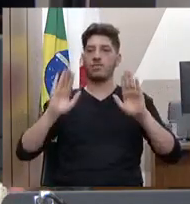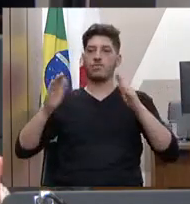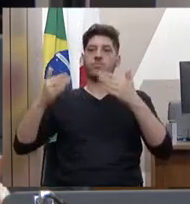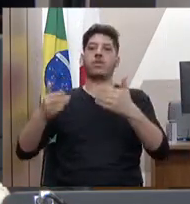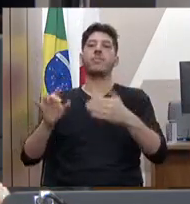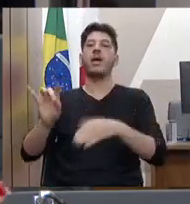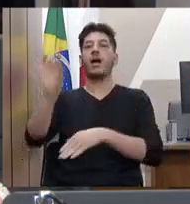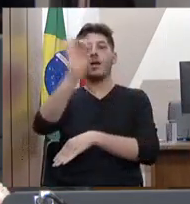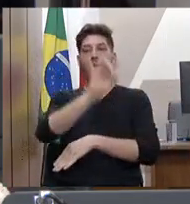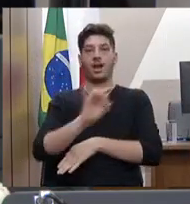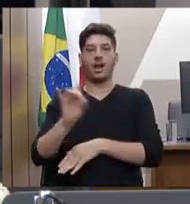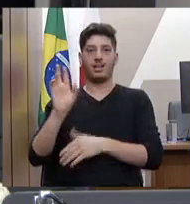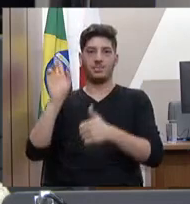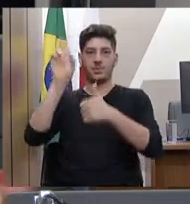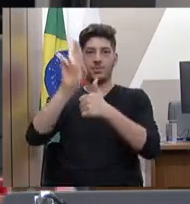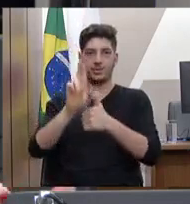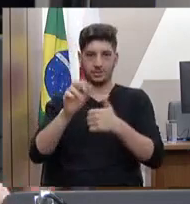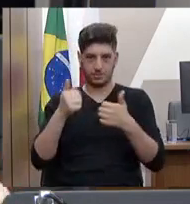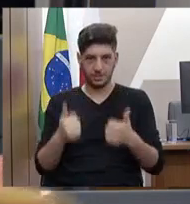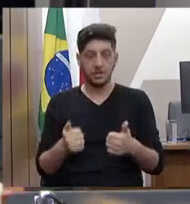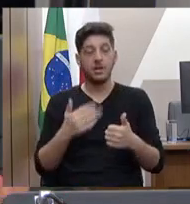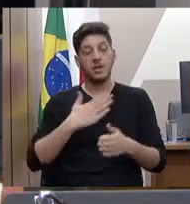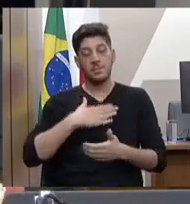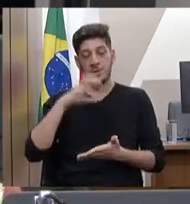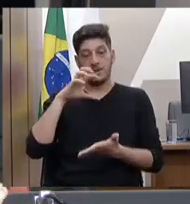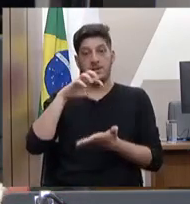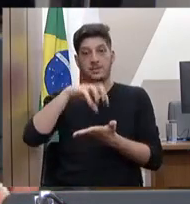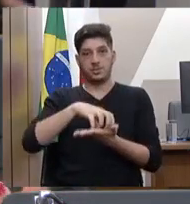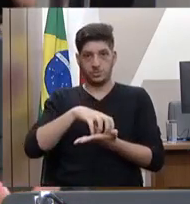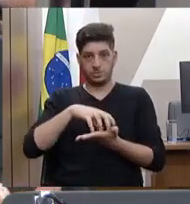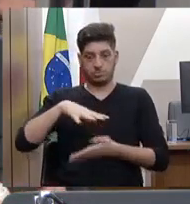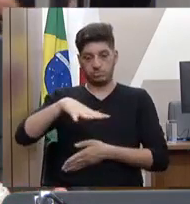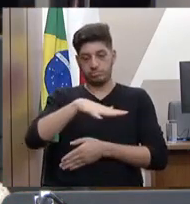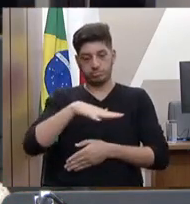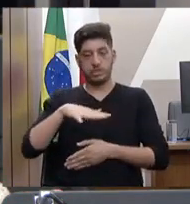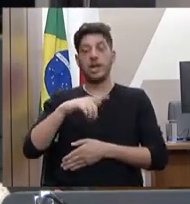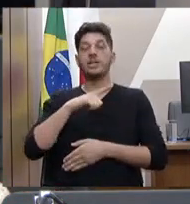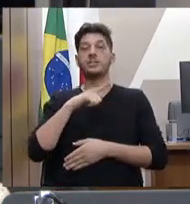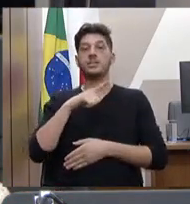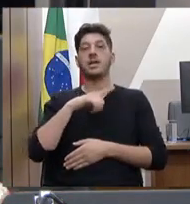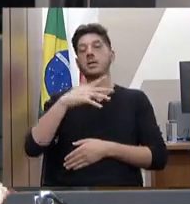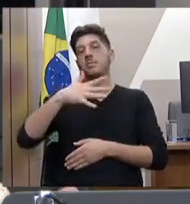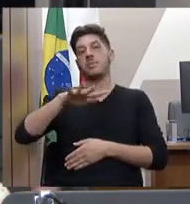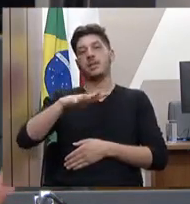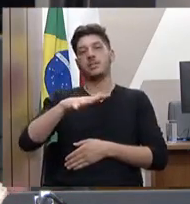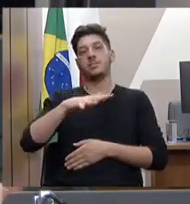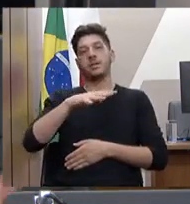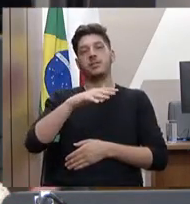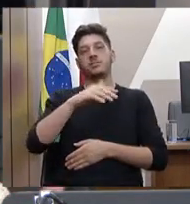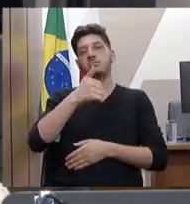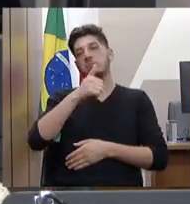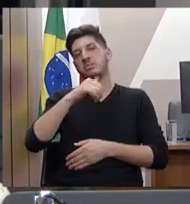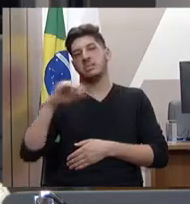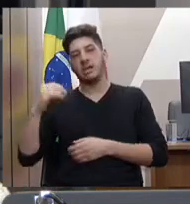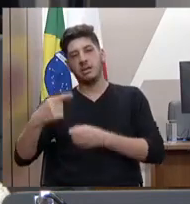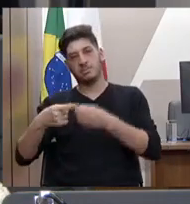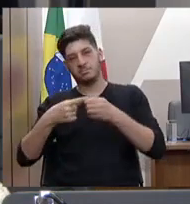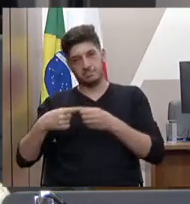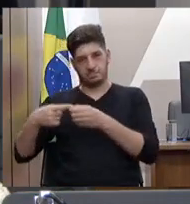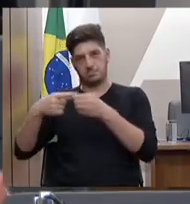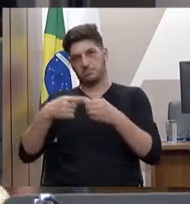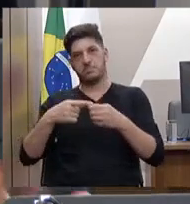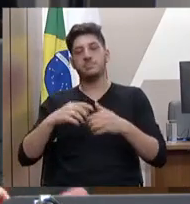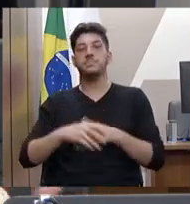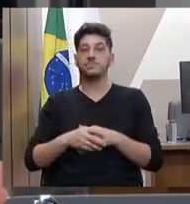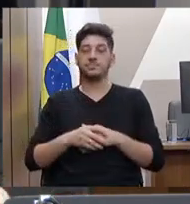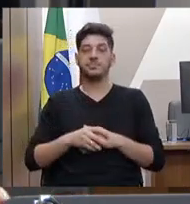cada procurador então na minha região é nós temos ali cerca de cento e poucos municípios e com